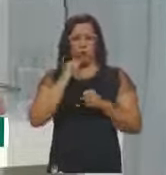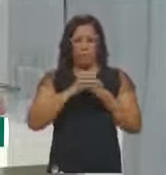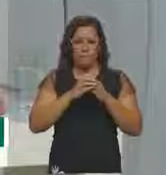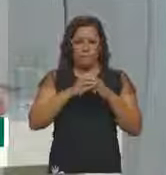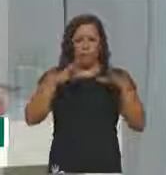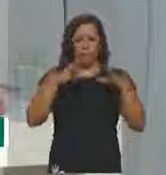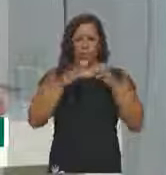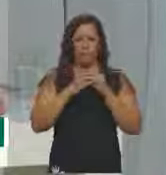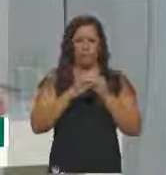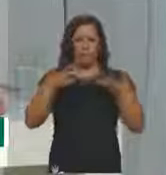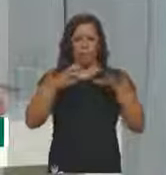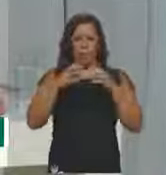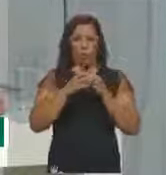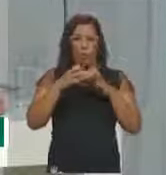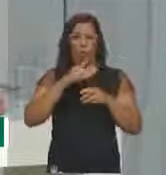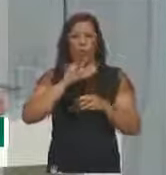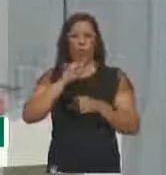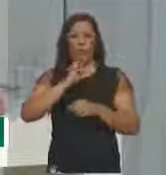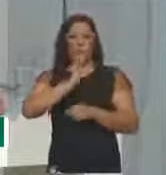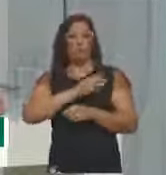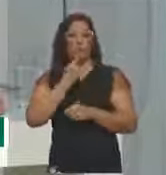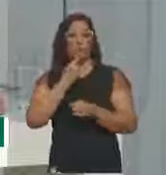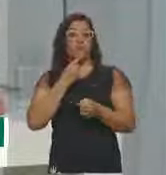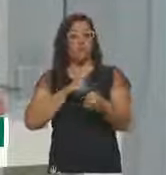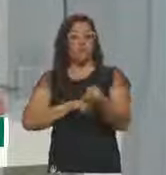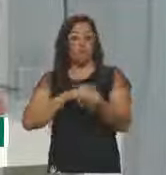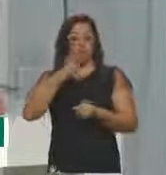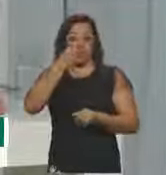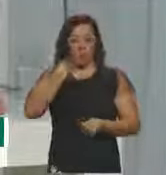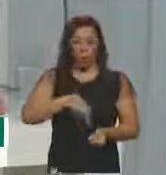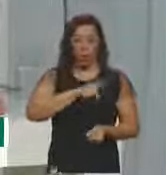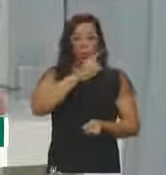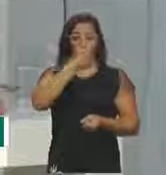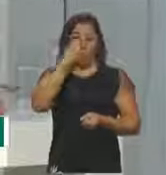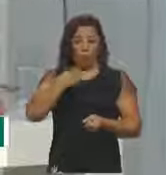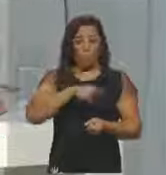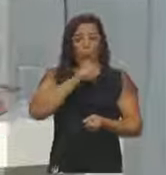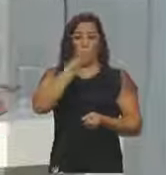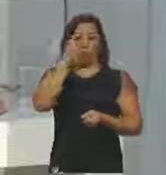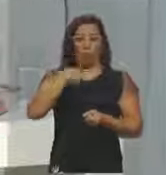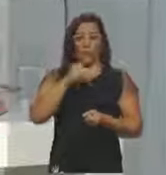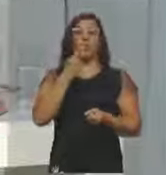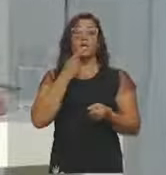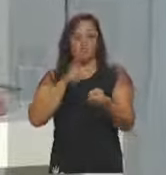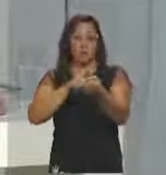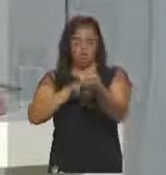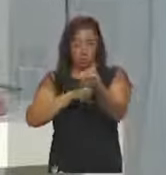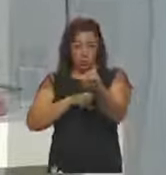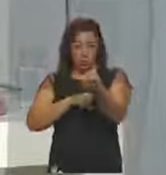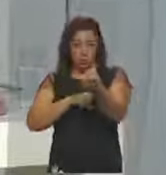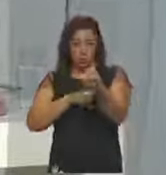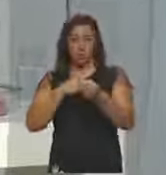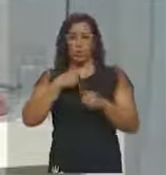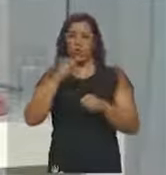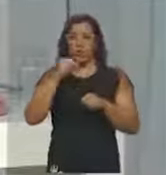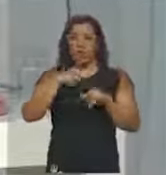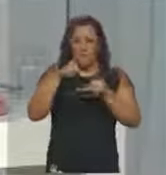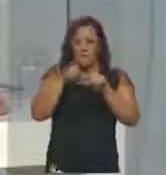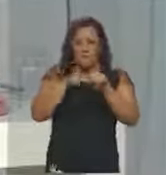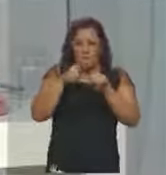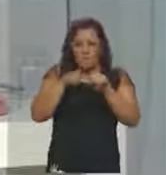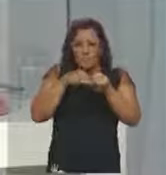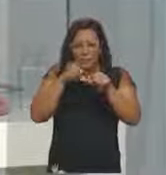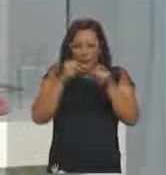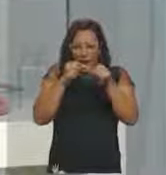bomba que bombeia o sangue de forma que esse sangue circula desde a pontinha do nosso